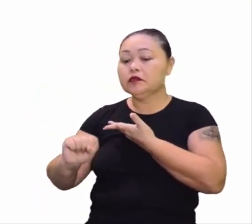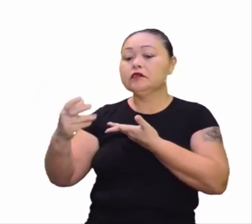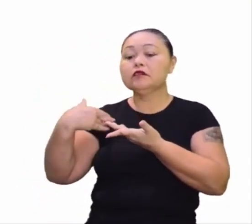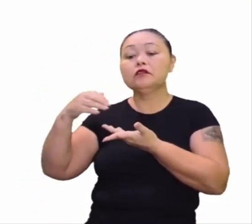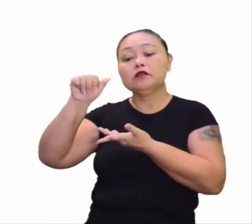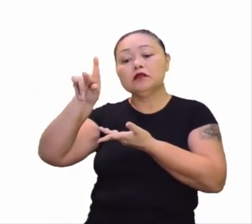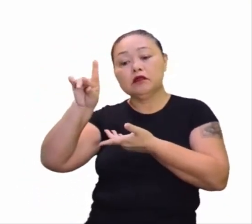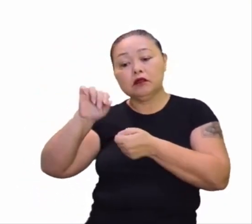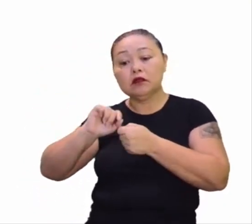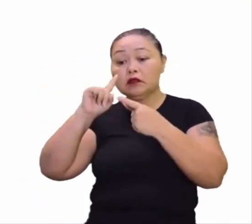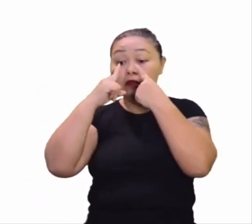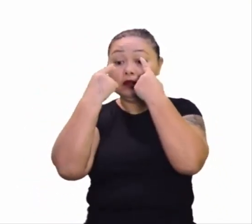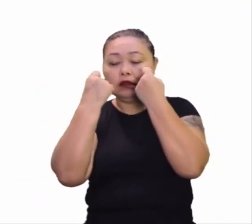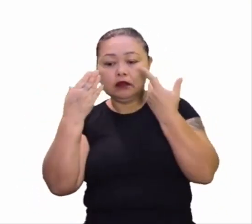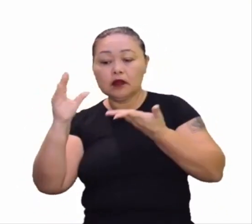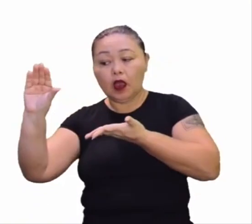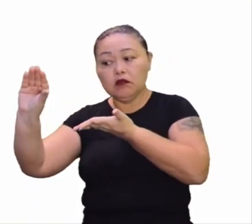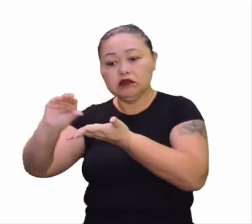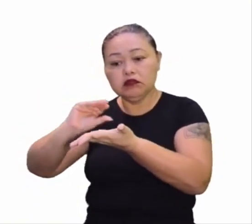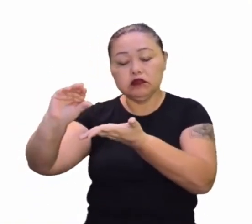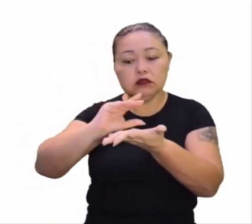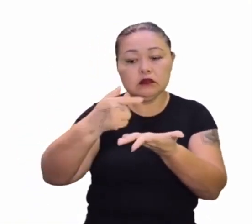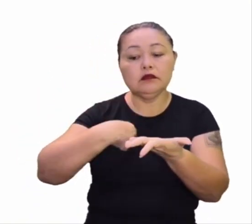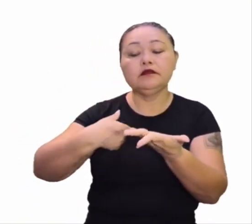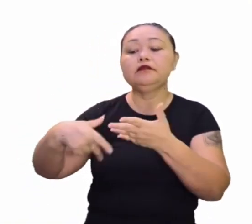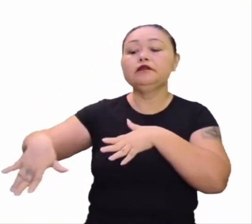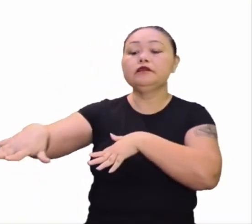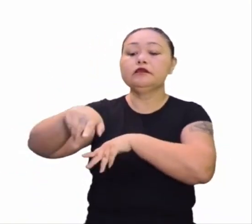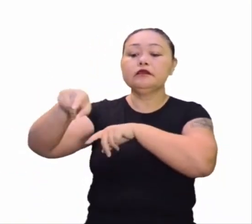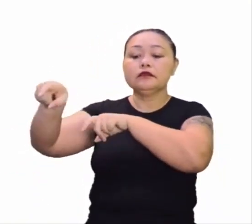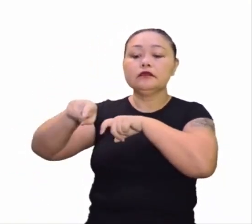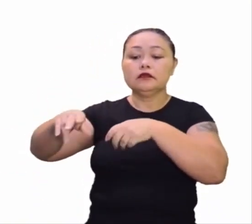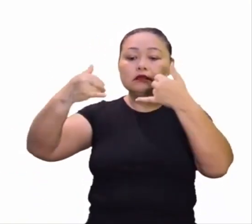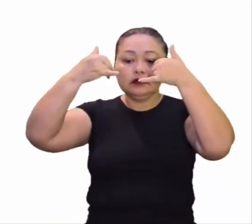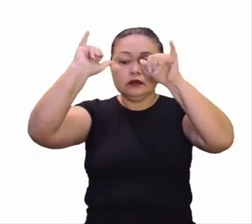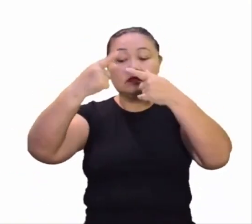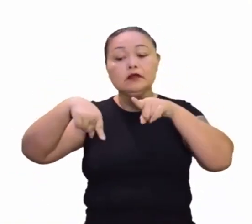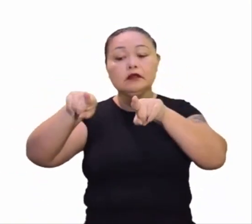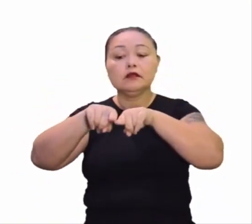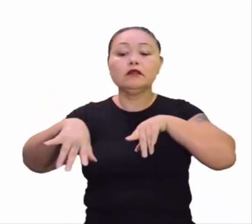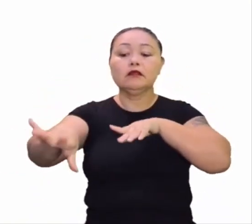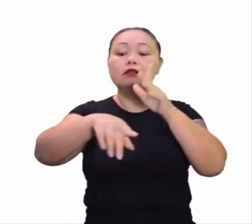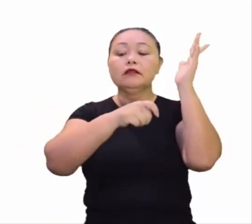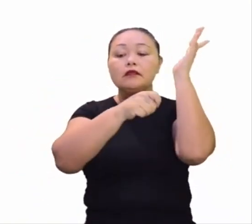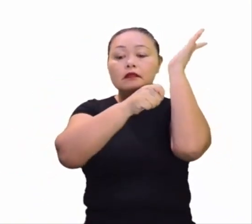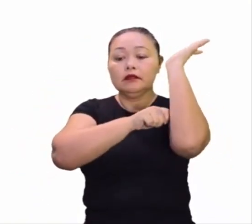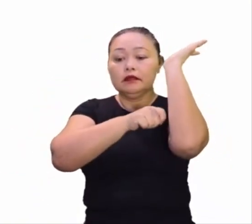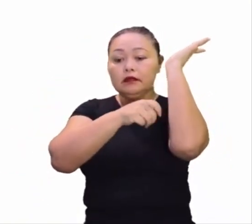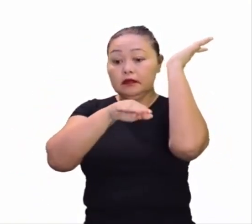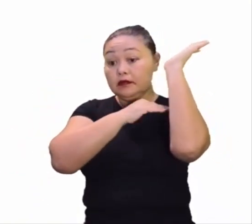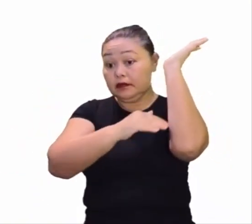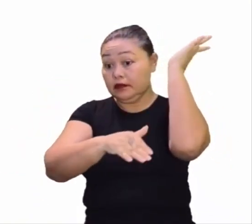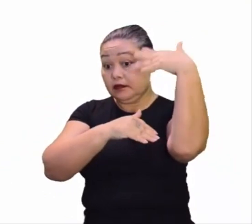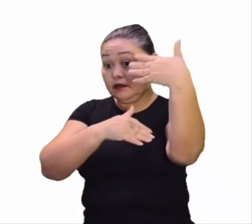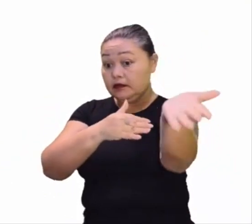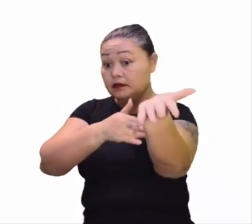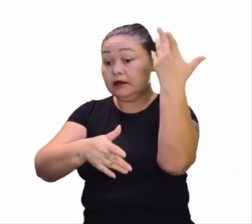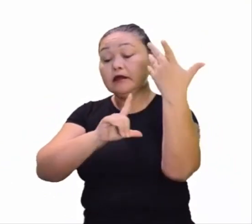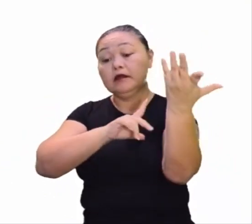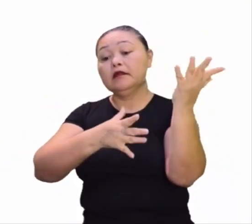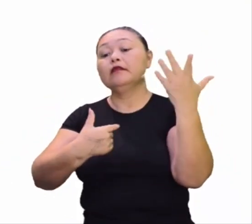do certeza. Sudeste interessados em investir na agropecuária e na atividade madeireira em Rondônia. Exatamente. Ok?